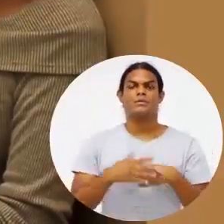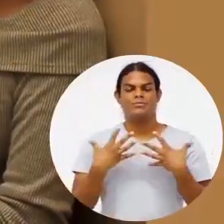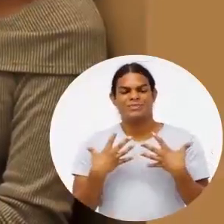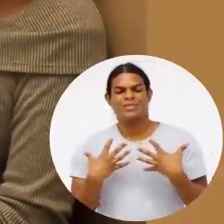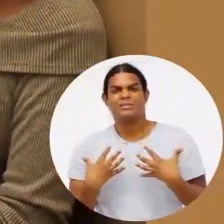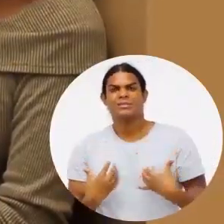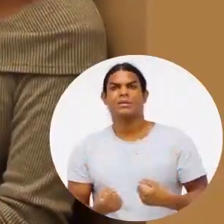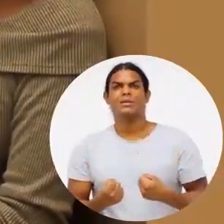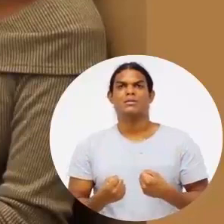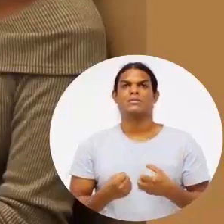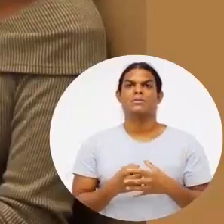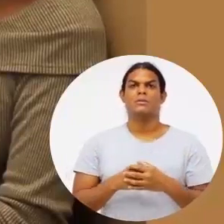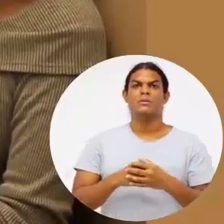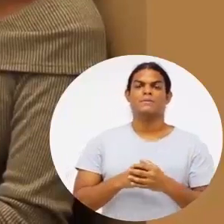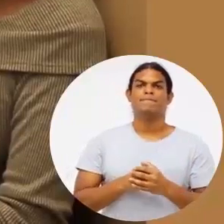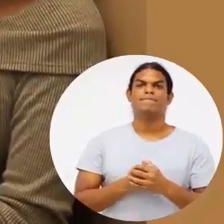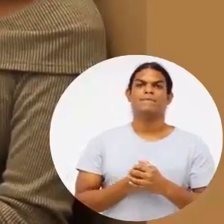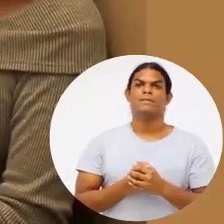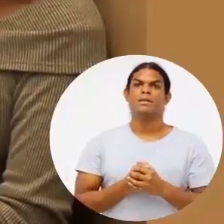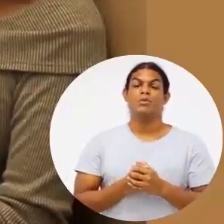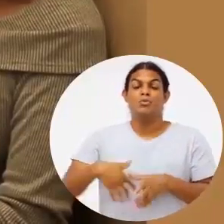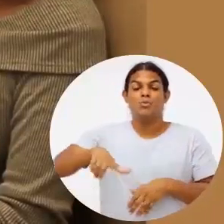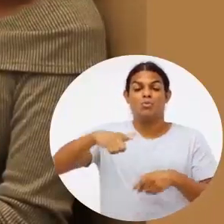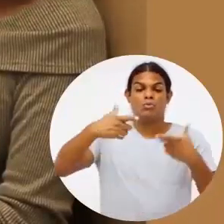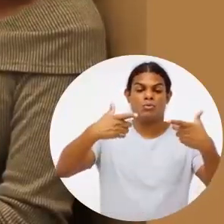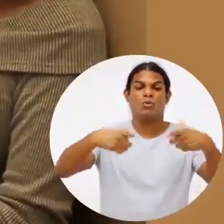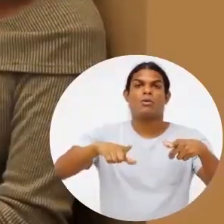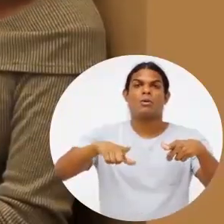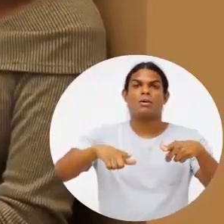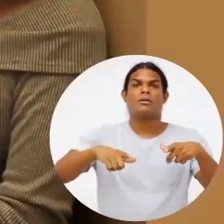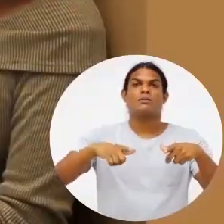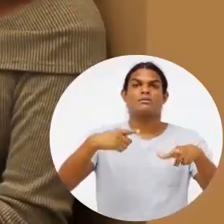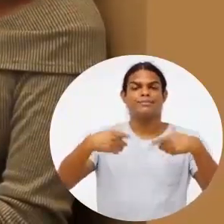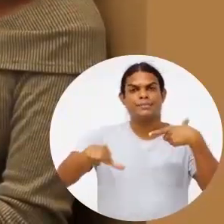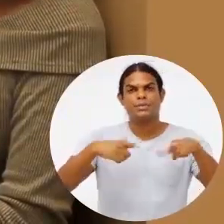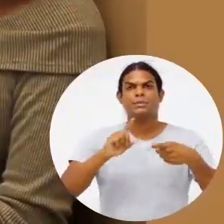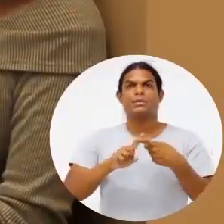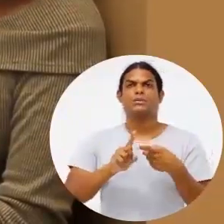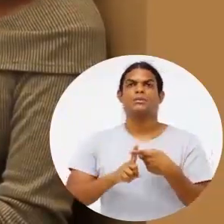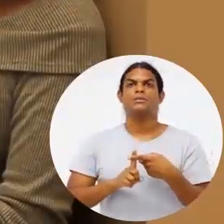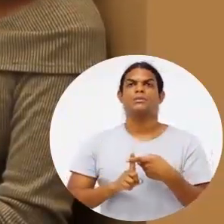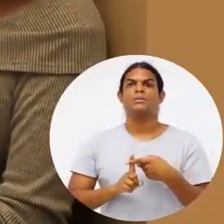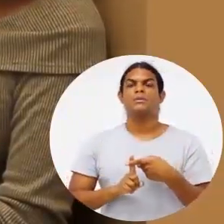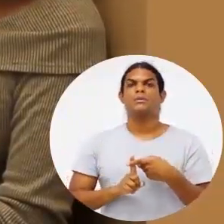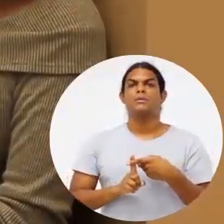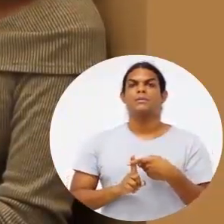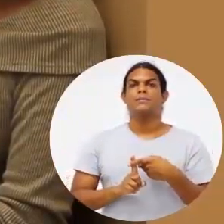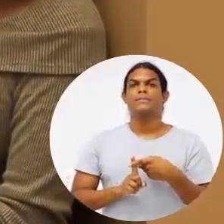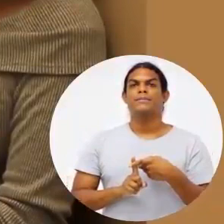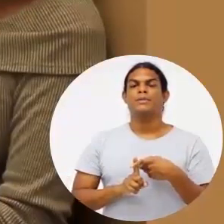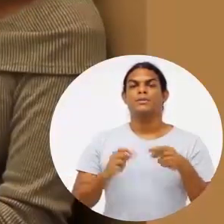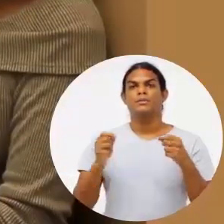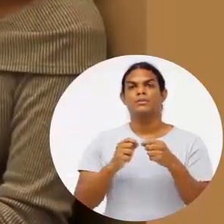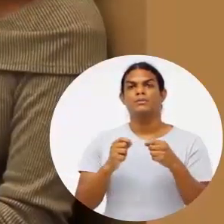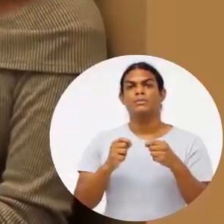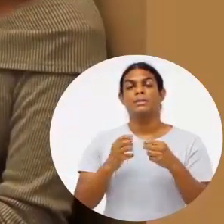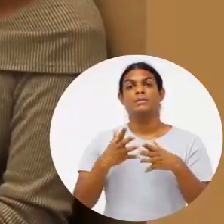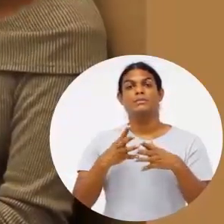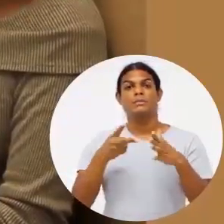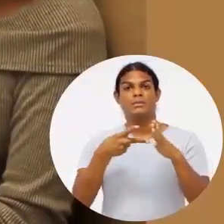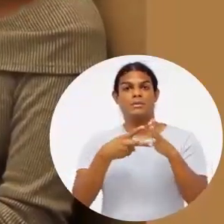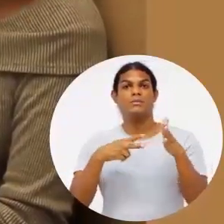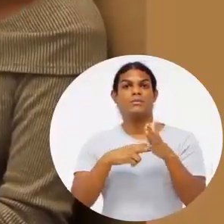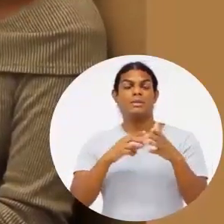trabalho. E quando a gente começou a pensar na ergonomia aplicada ao ambiente construído, o que se verifica é que tem muito mais coisa do